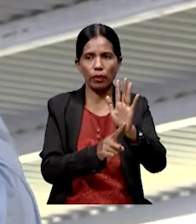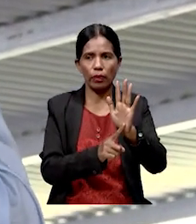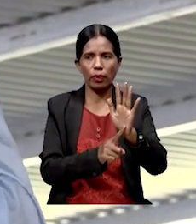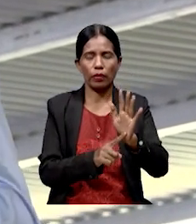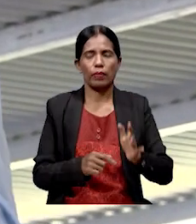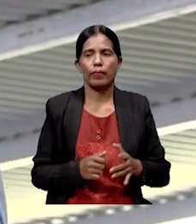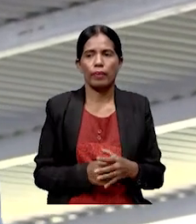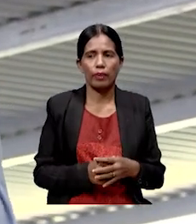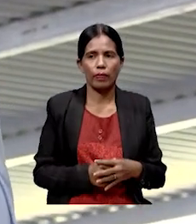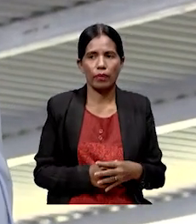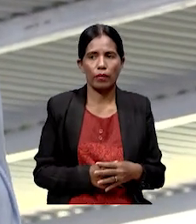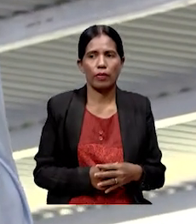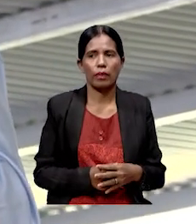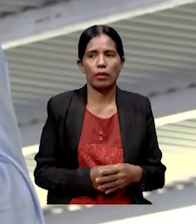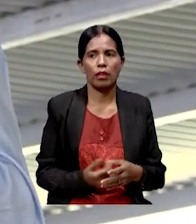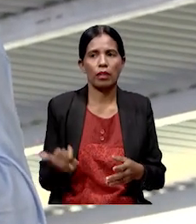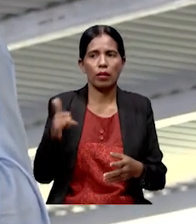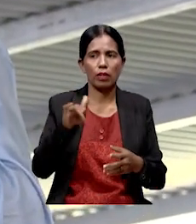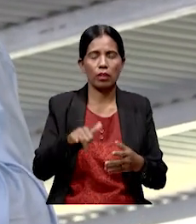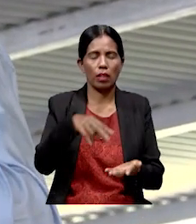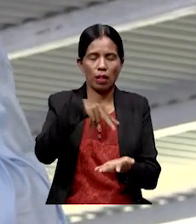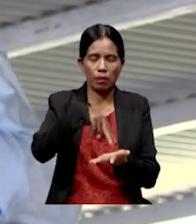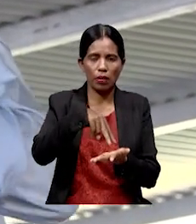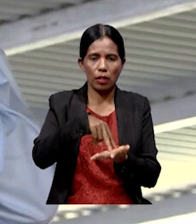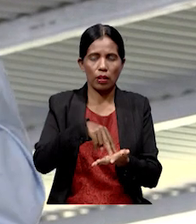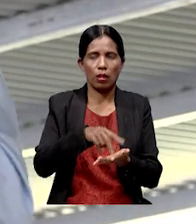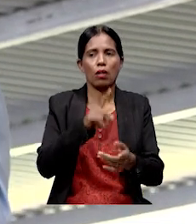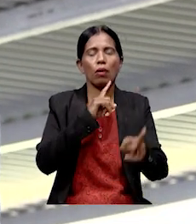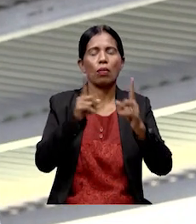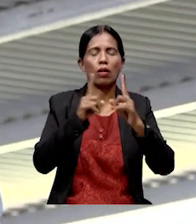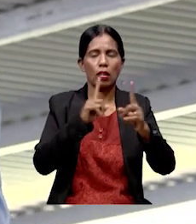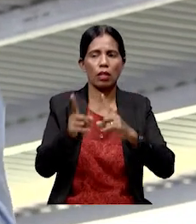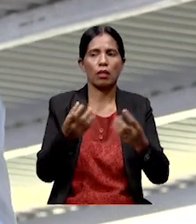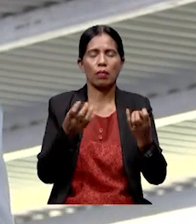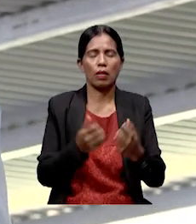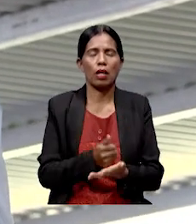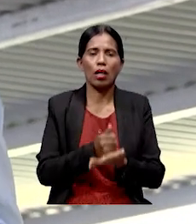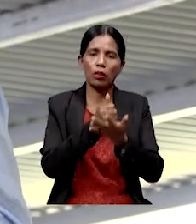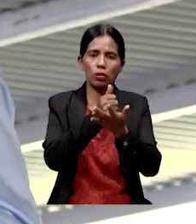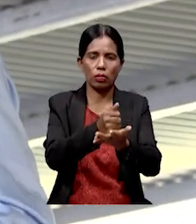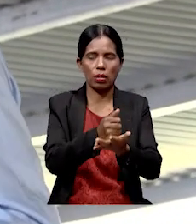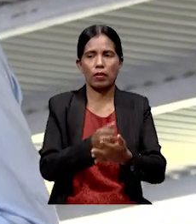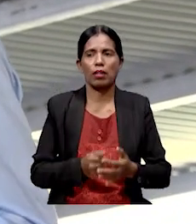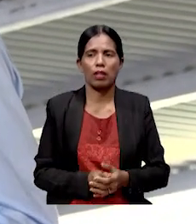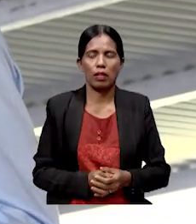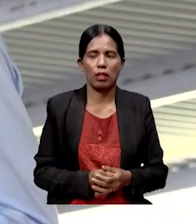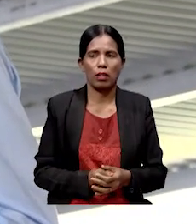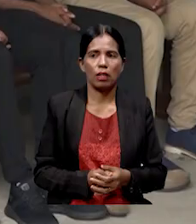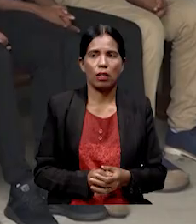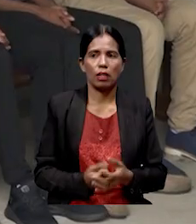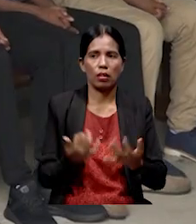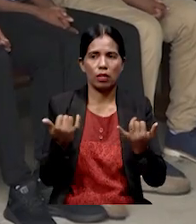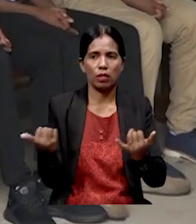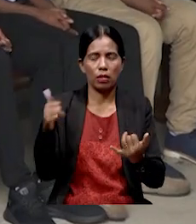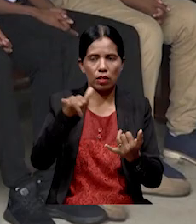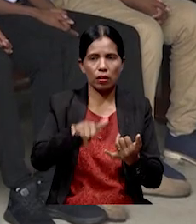seguro, se reabrigue, que irá de nós, no desgesto de solidariedade. Homem, se irá de